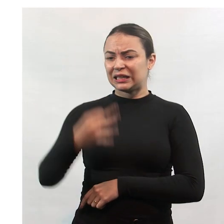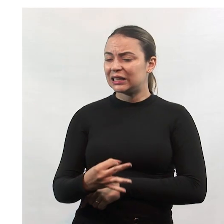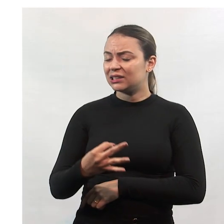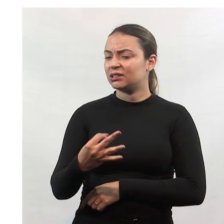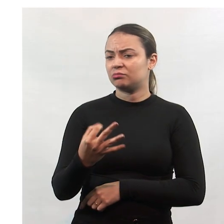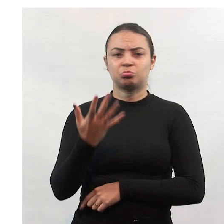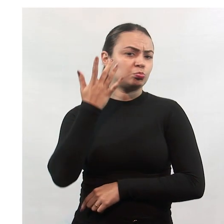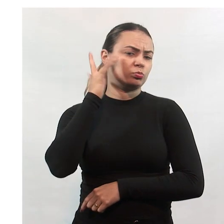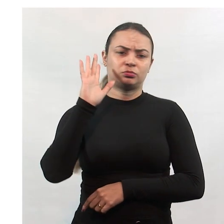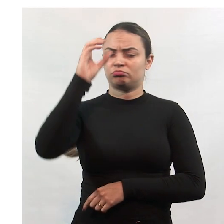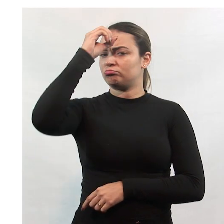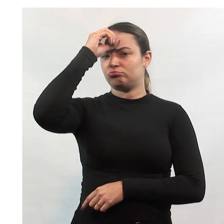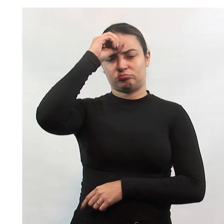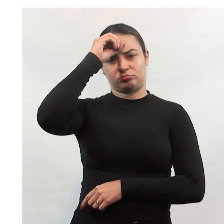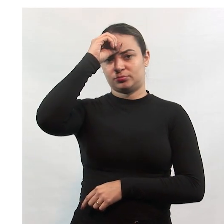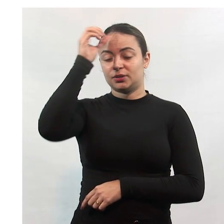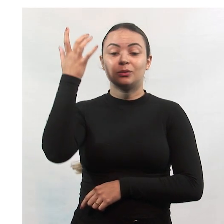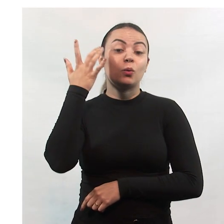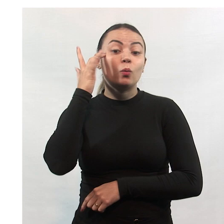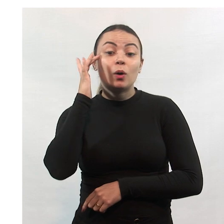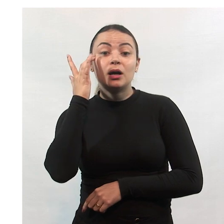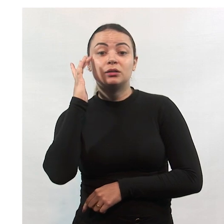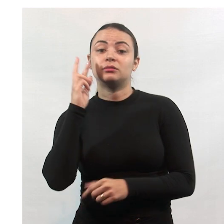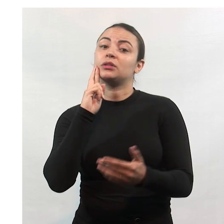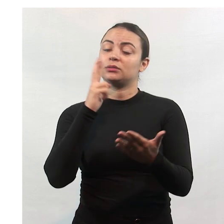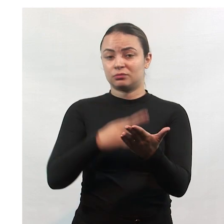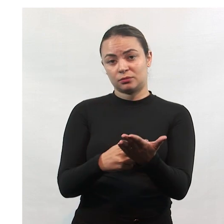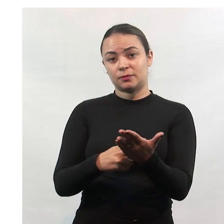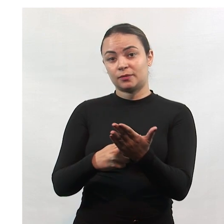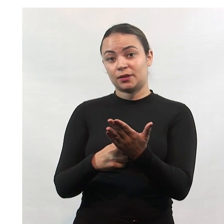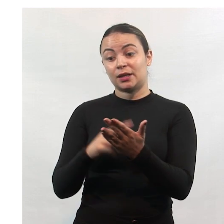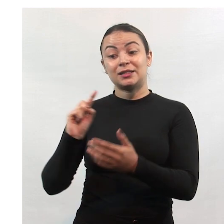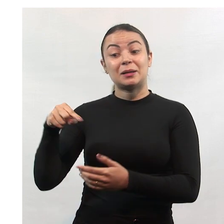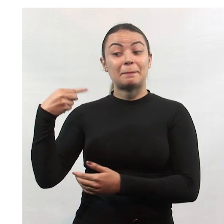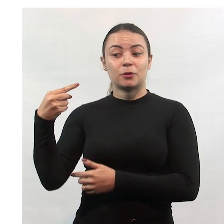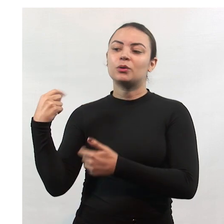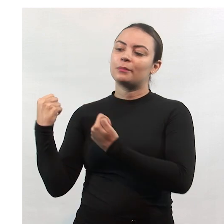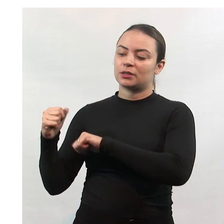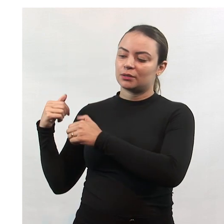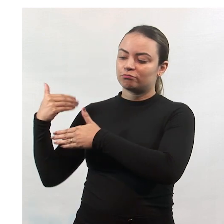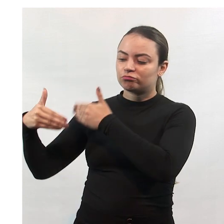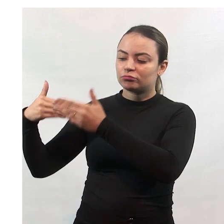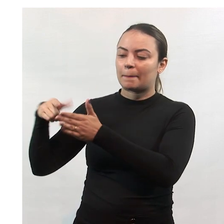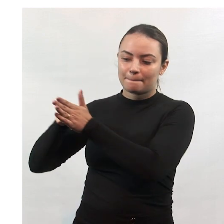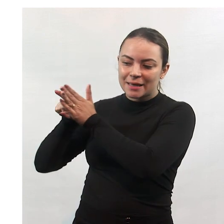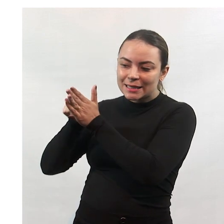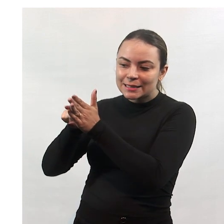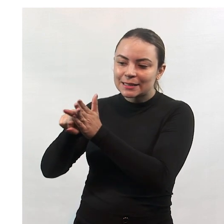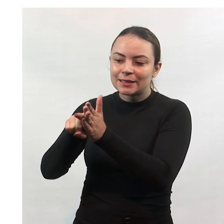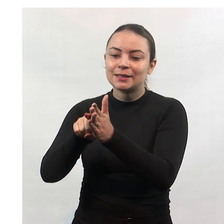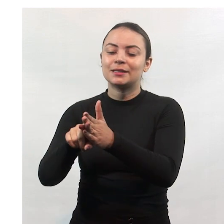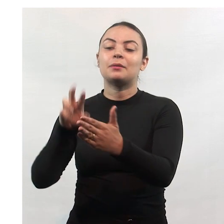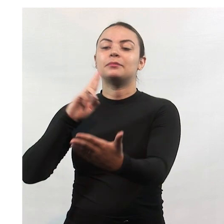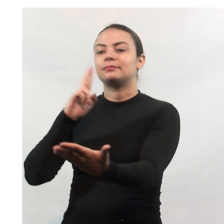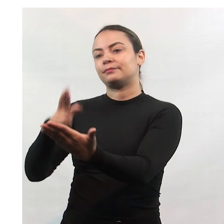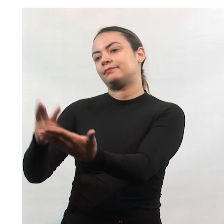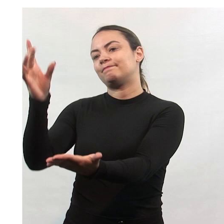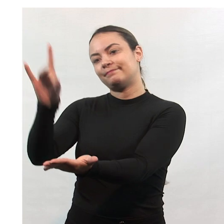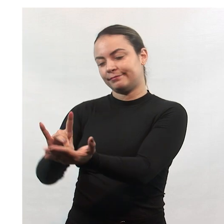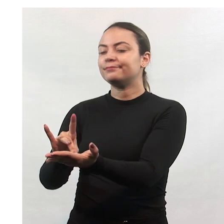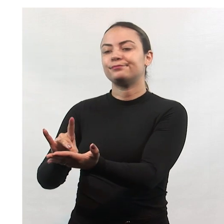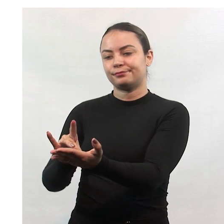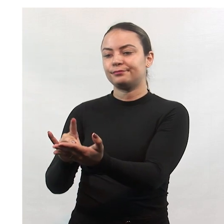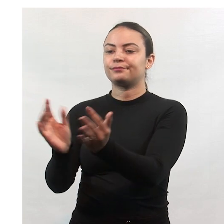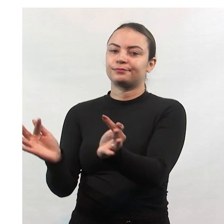Seguindo, então, né, ainda na introdução, veja que a gente ainda está falando da introdução. A gente tem a elaboração da